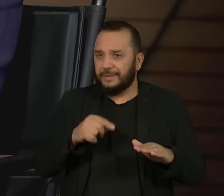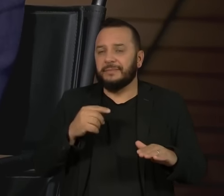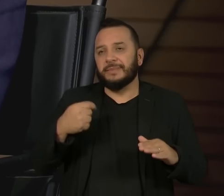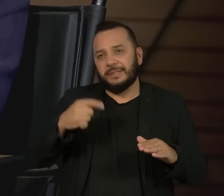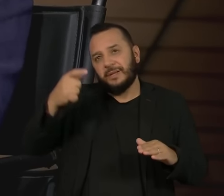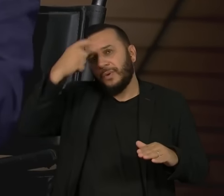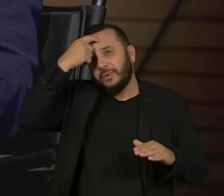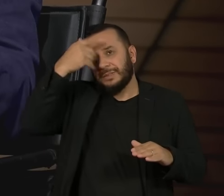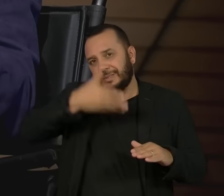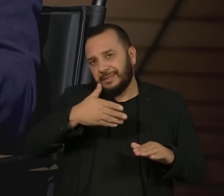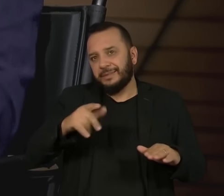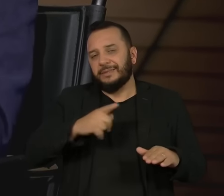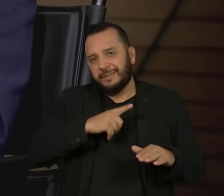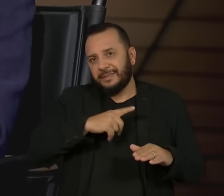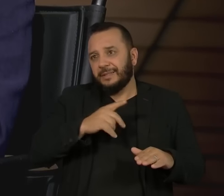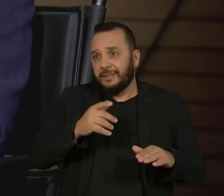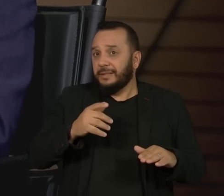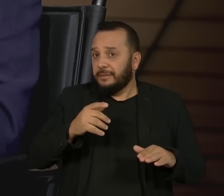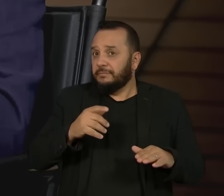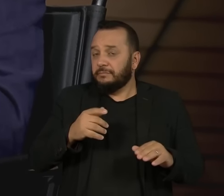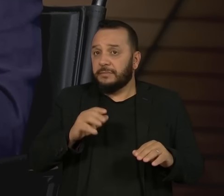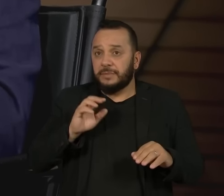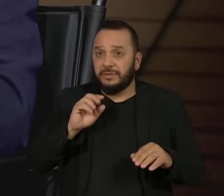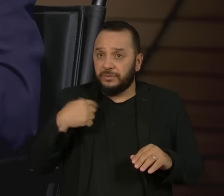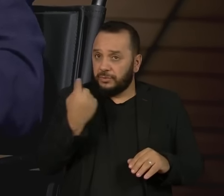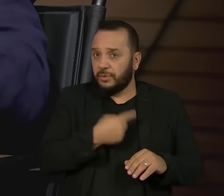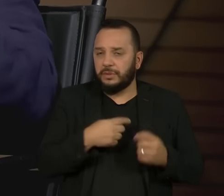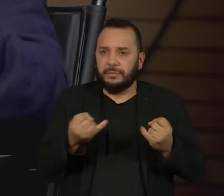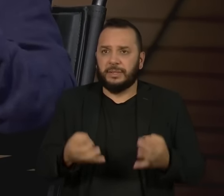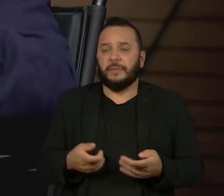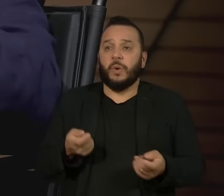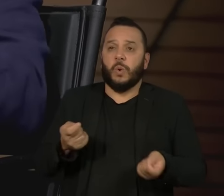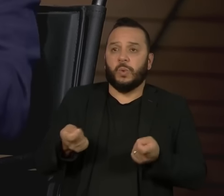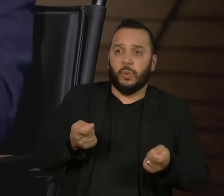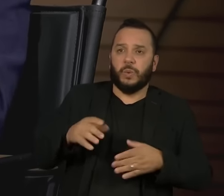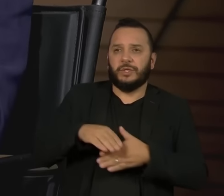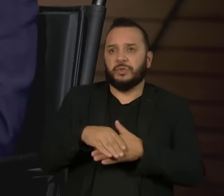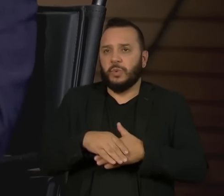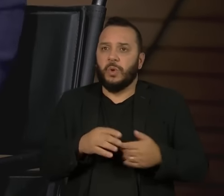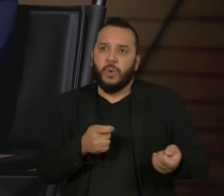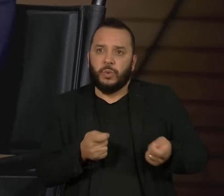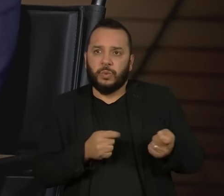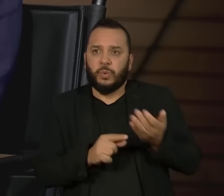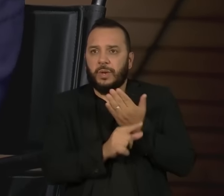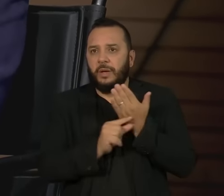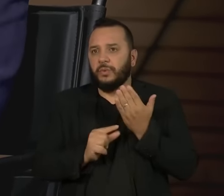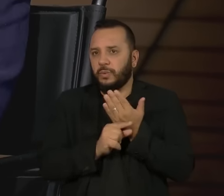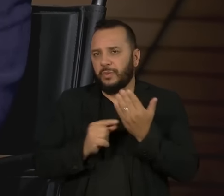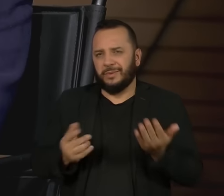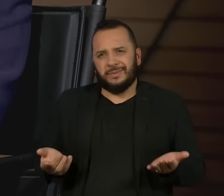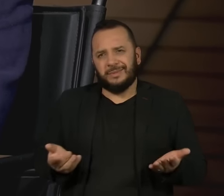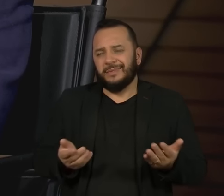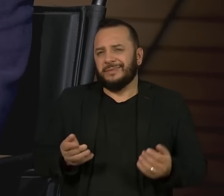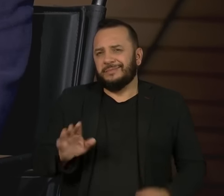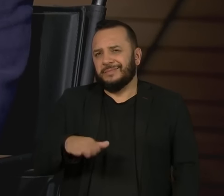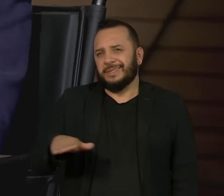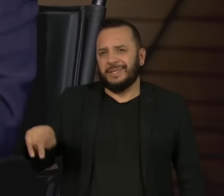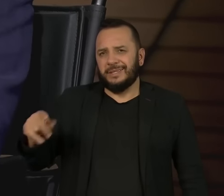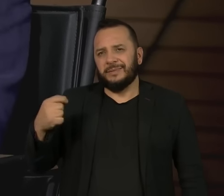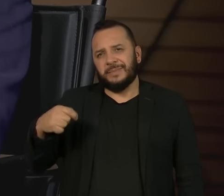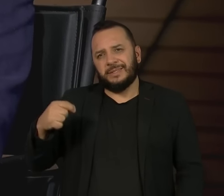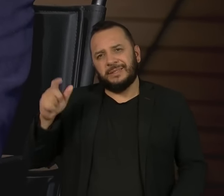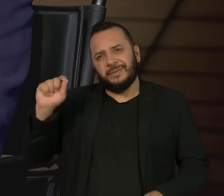lá. Então, quando a gente fica fazendo os controles pela editora, pelo autor, a gente tira a possibilidade da criança